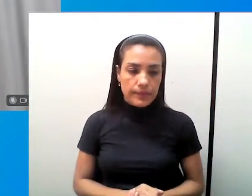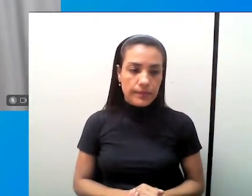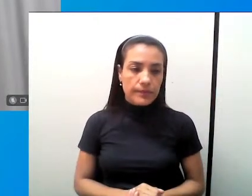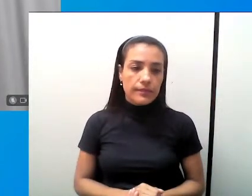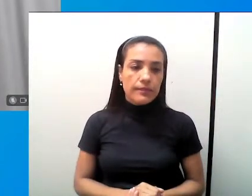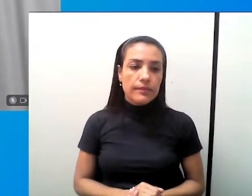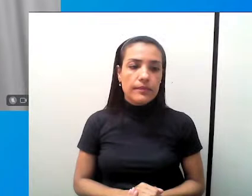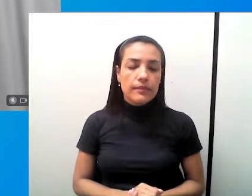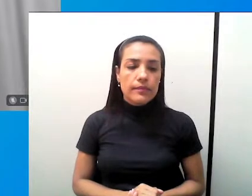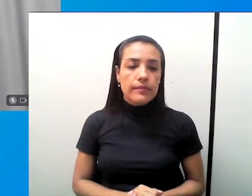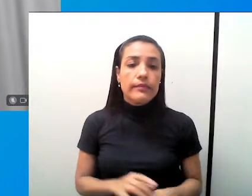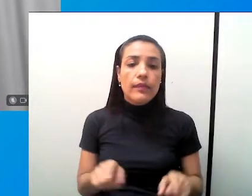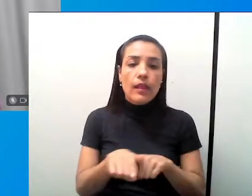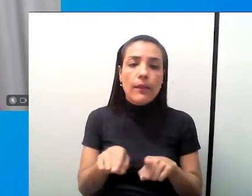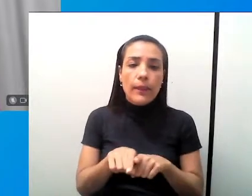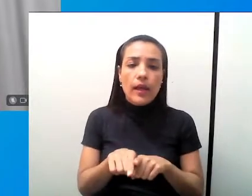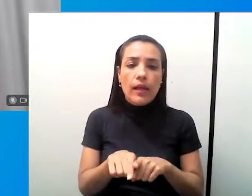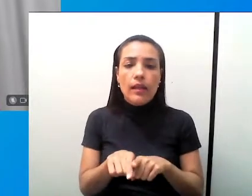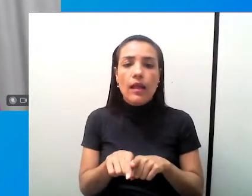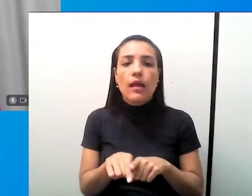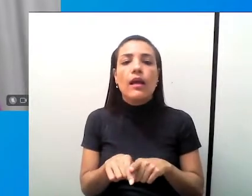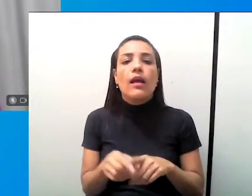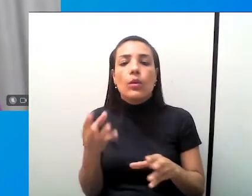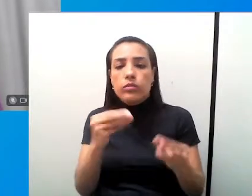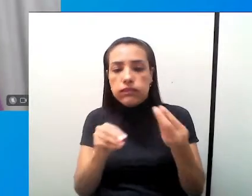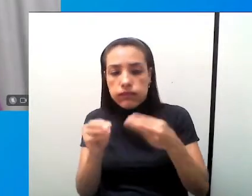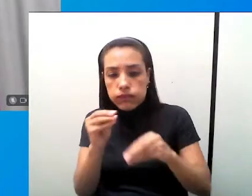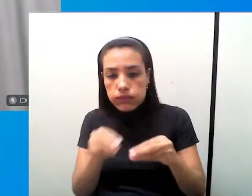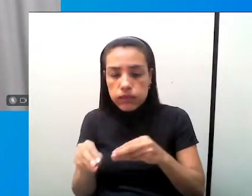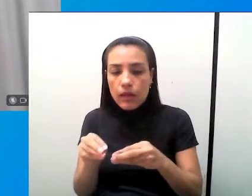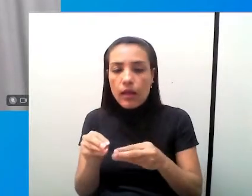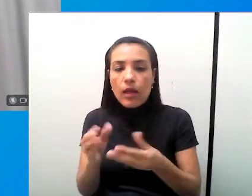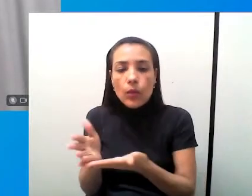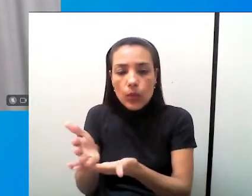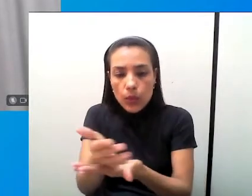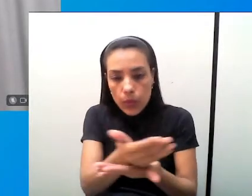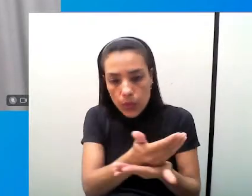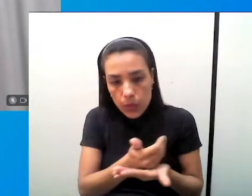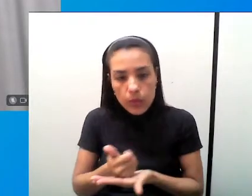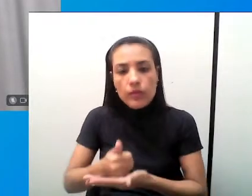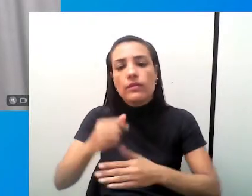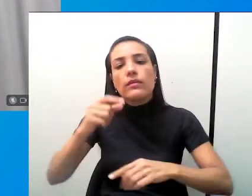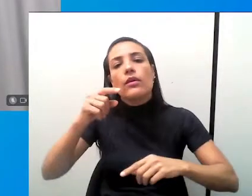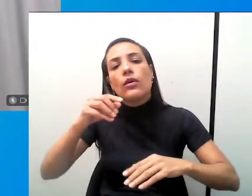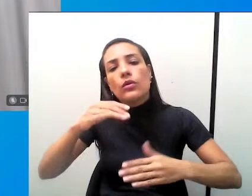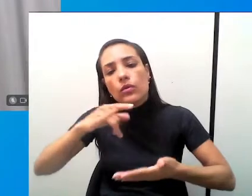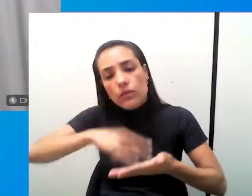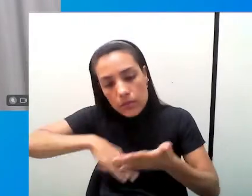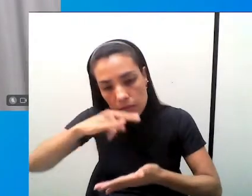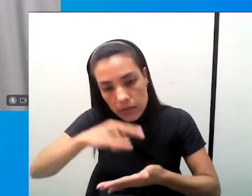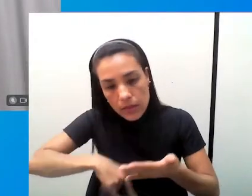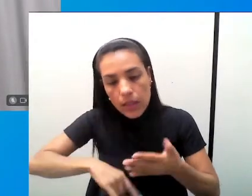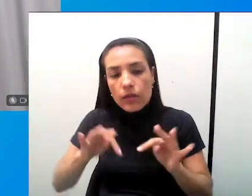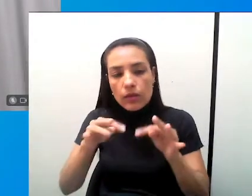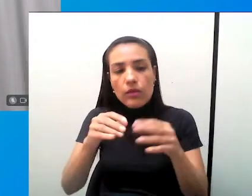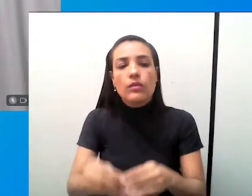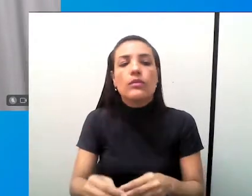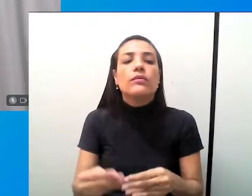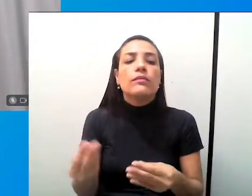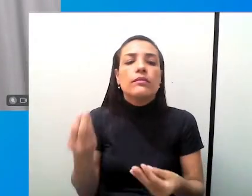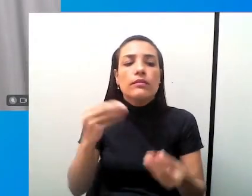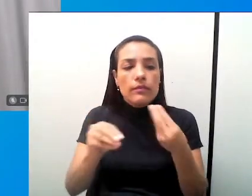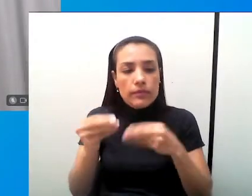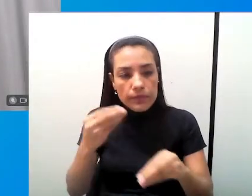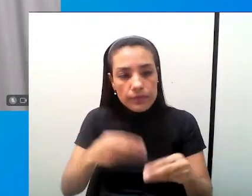registro dessas ações, né, junto à secretaria e na extensão, né, conforme os